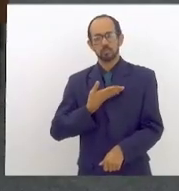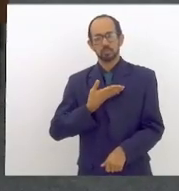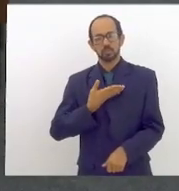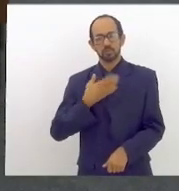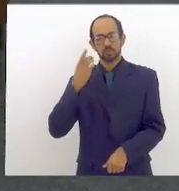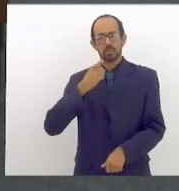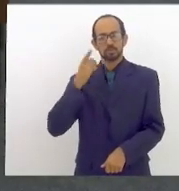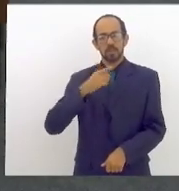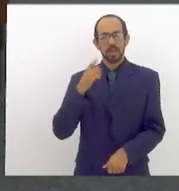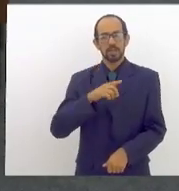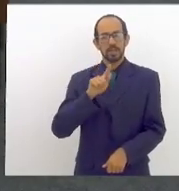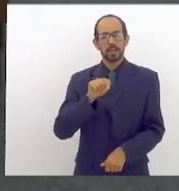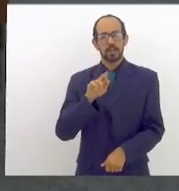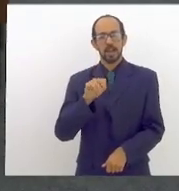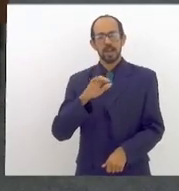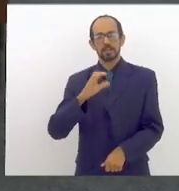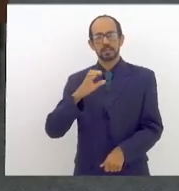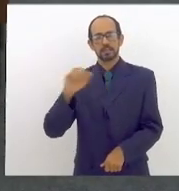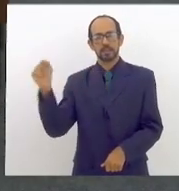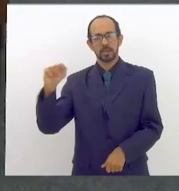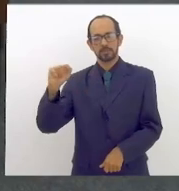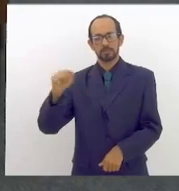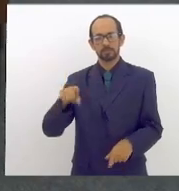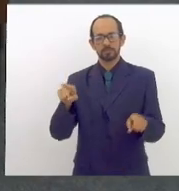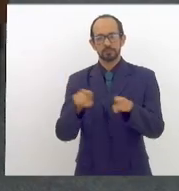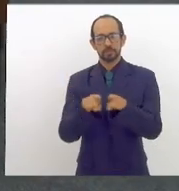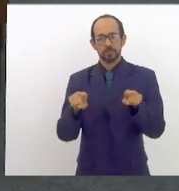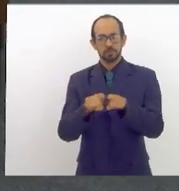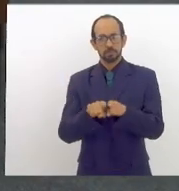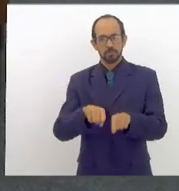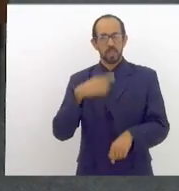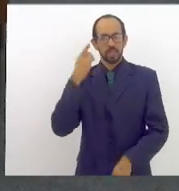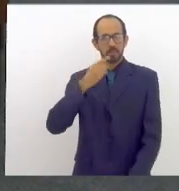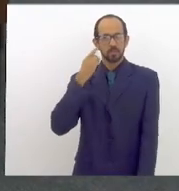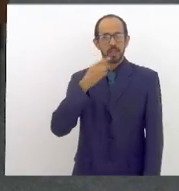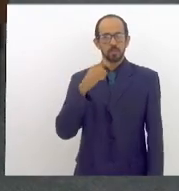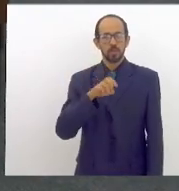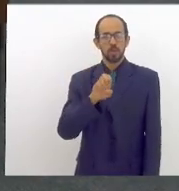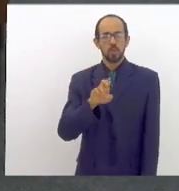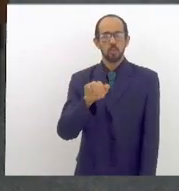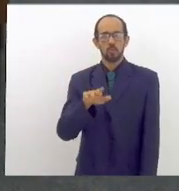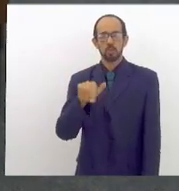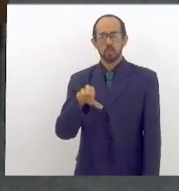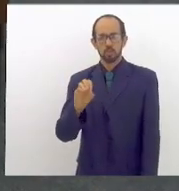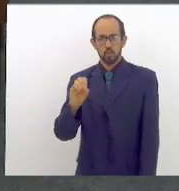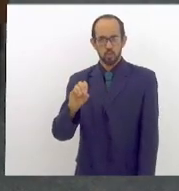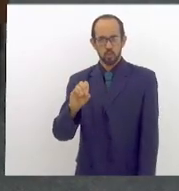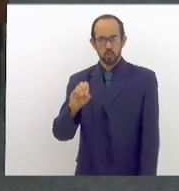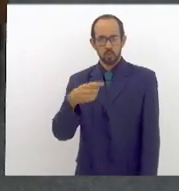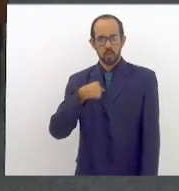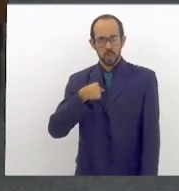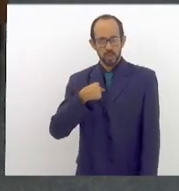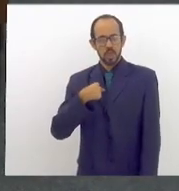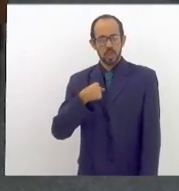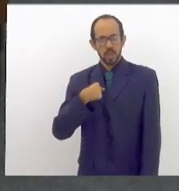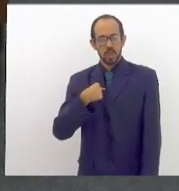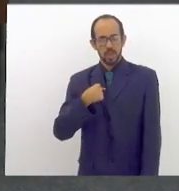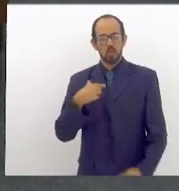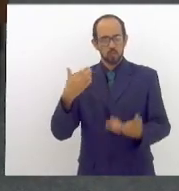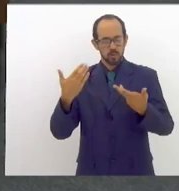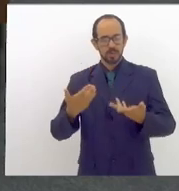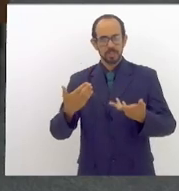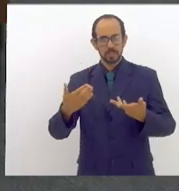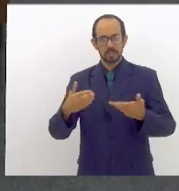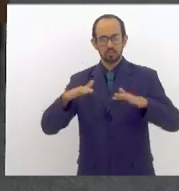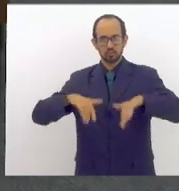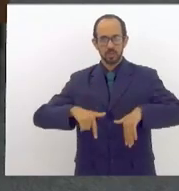graça Matos que nos acompanha nosso querido Deputado Eurico Júnior eu fiz questão presidente de tá aqui